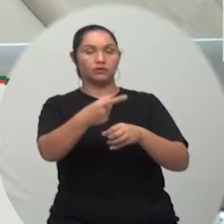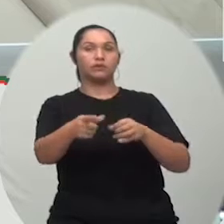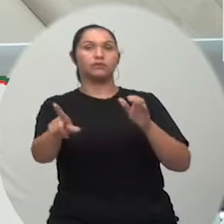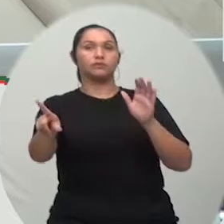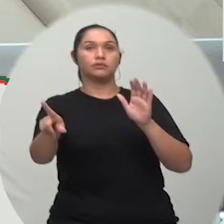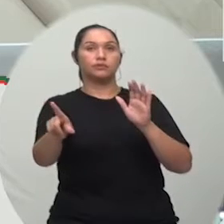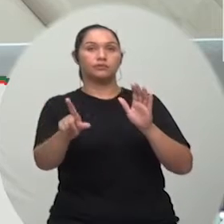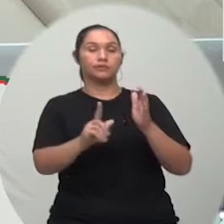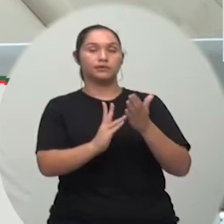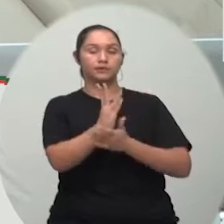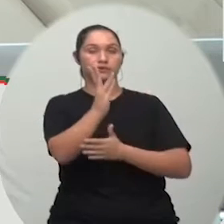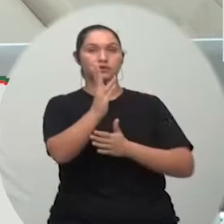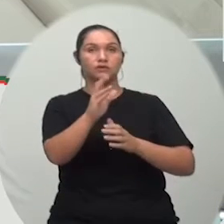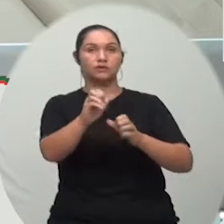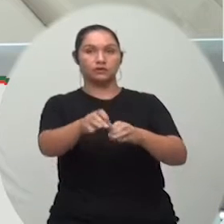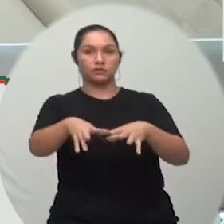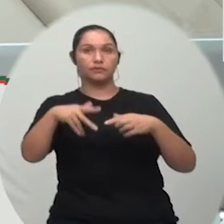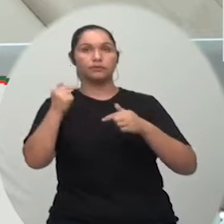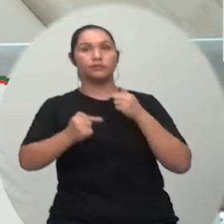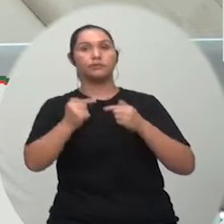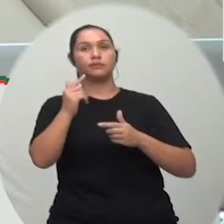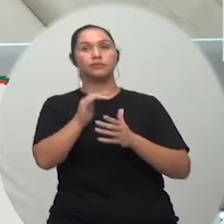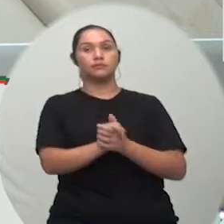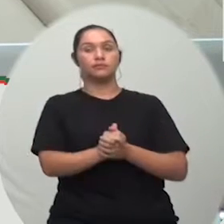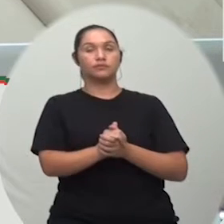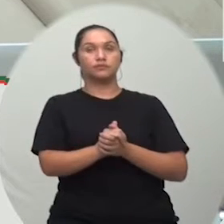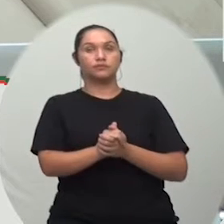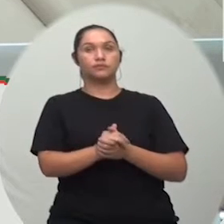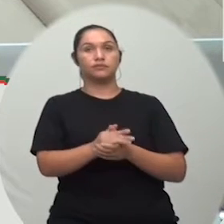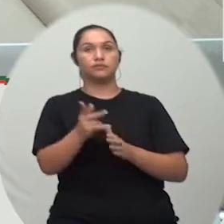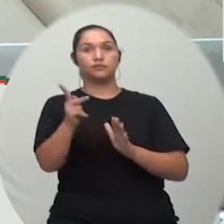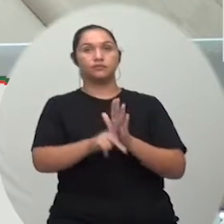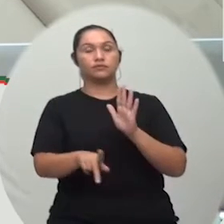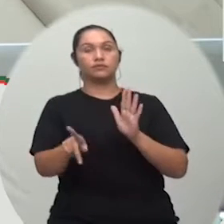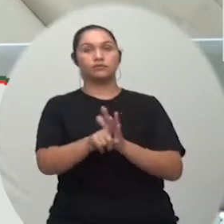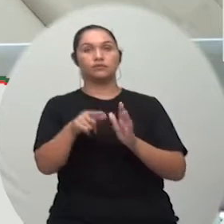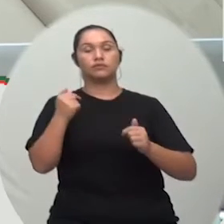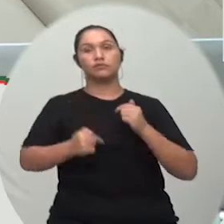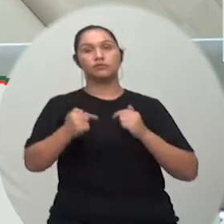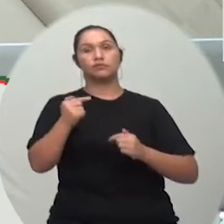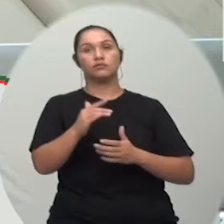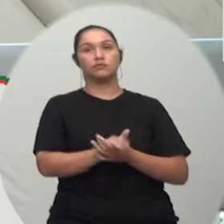opinaram pela aprovação, encaminhando-se à deliberação do plenário. Em discussão.